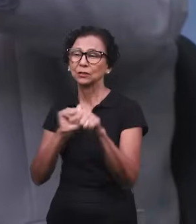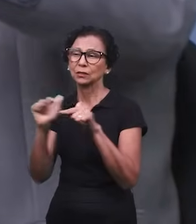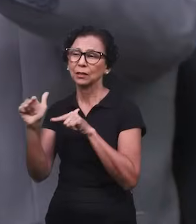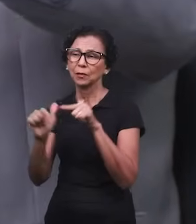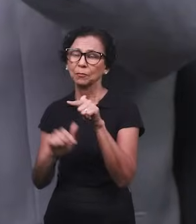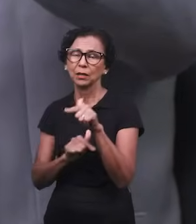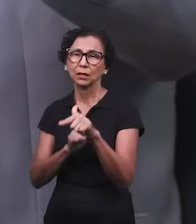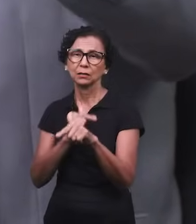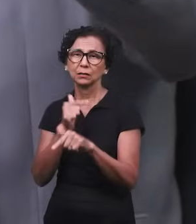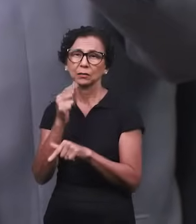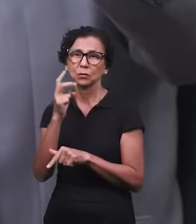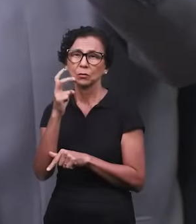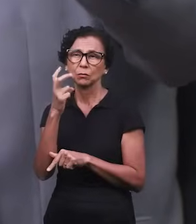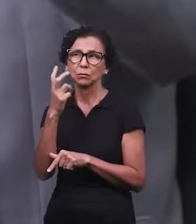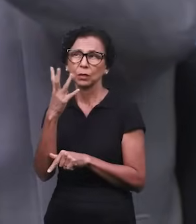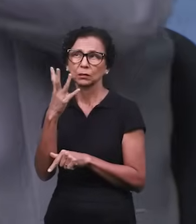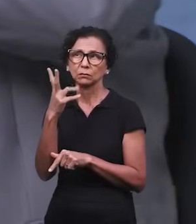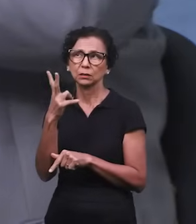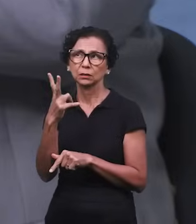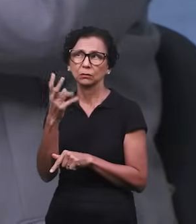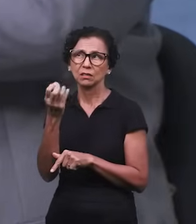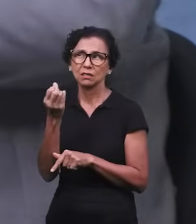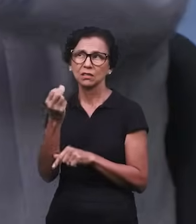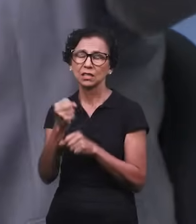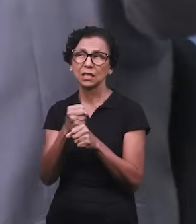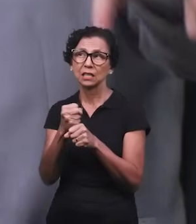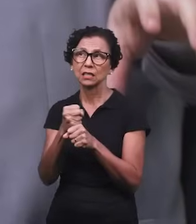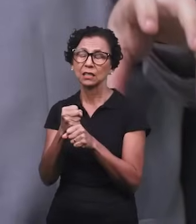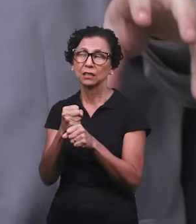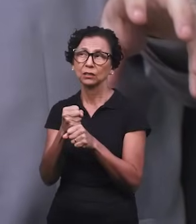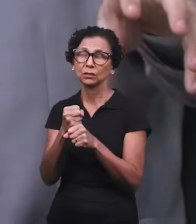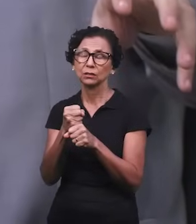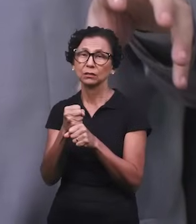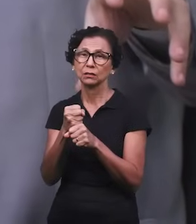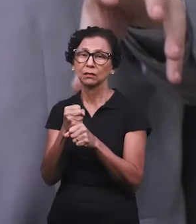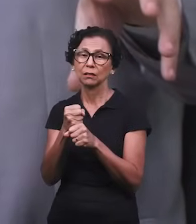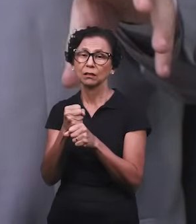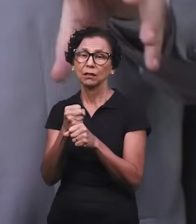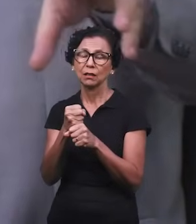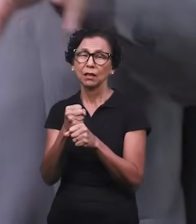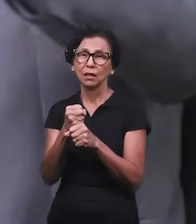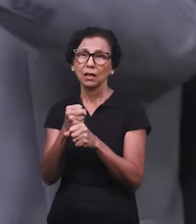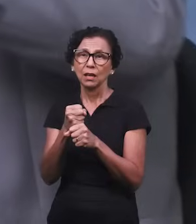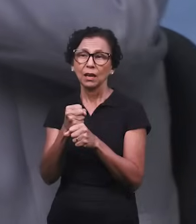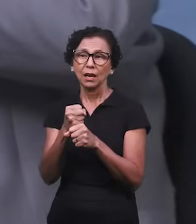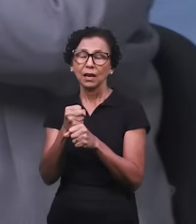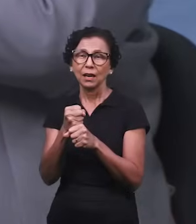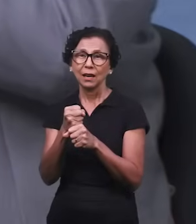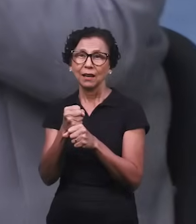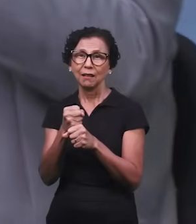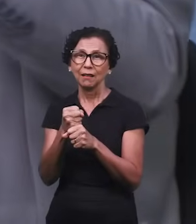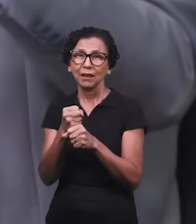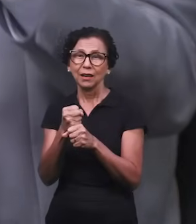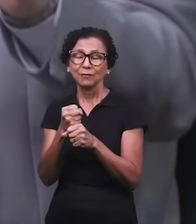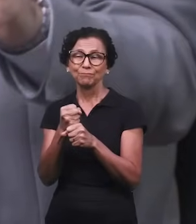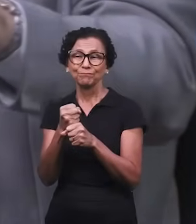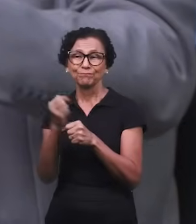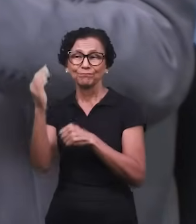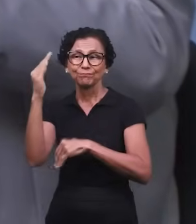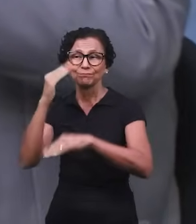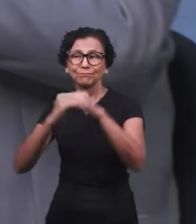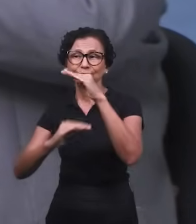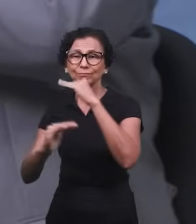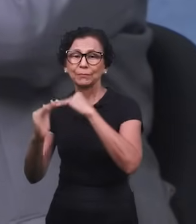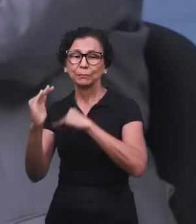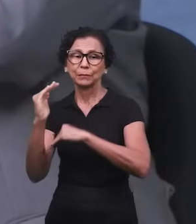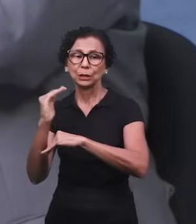daqui a 4, 5, 6 anos tendo falta porque todo mundo correu para o outro lado. Então, é uma leitura que você tem que fazer de